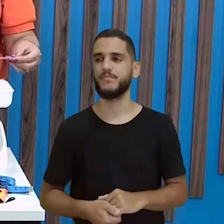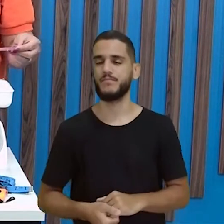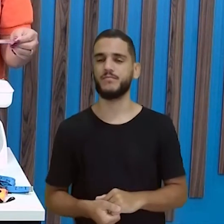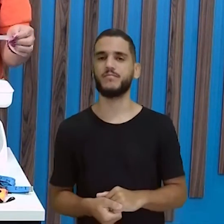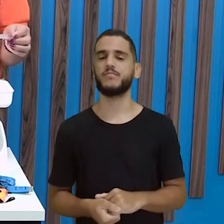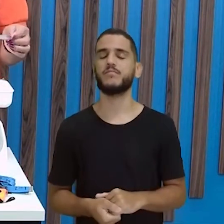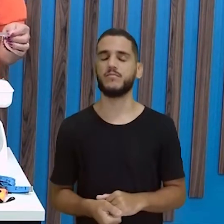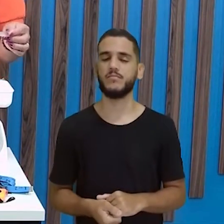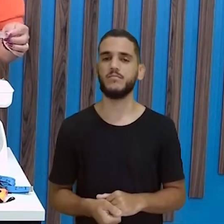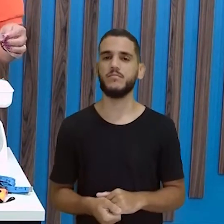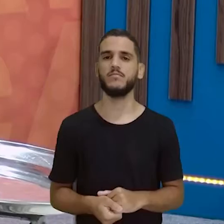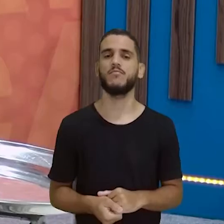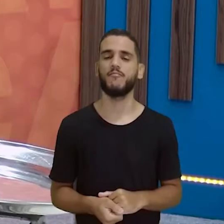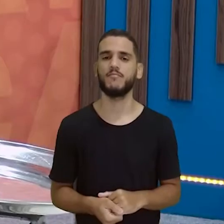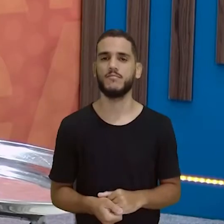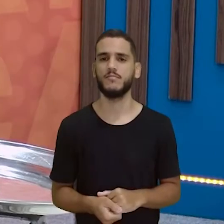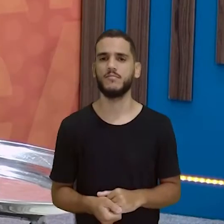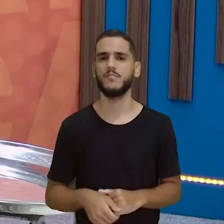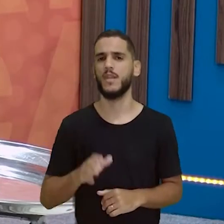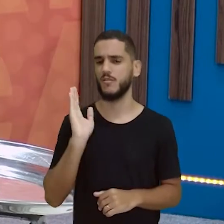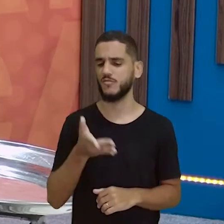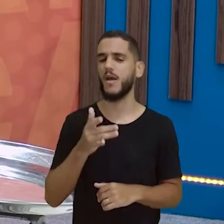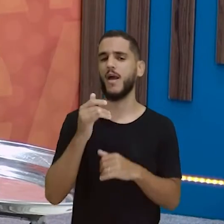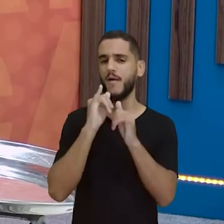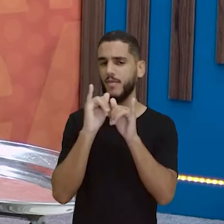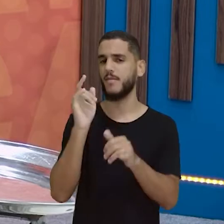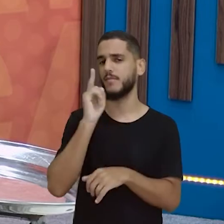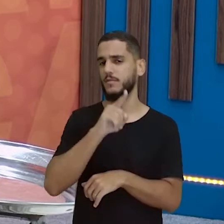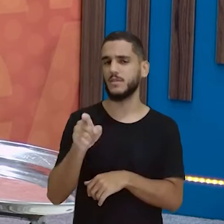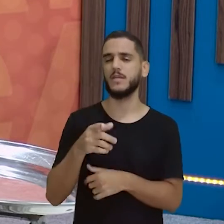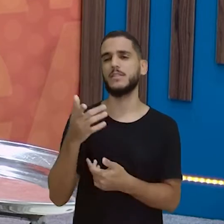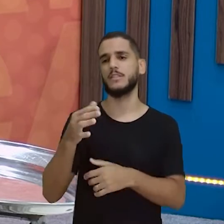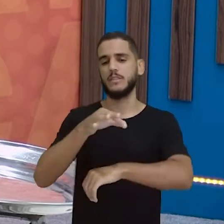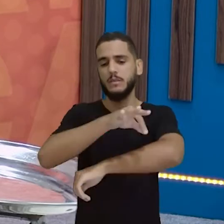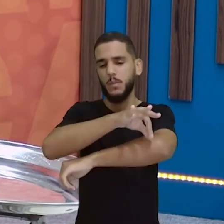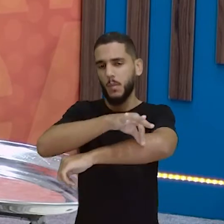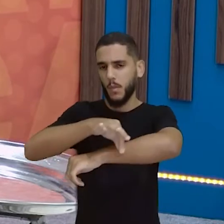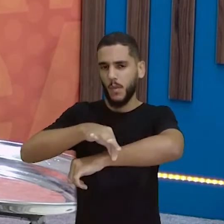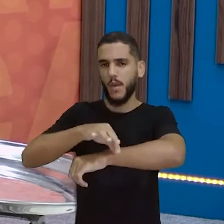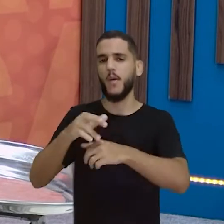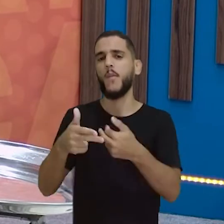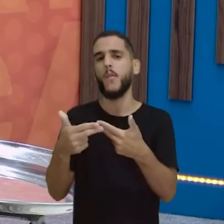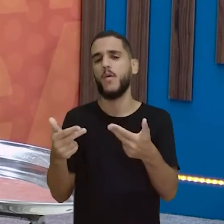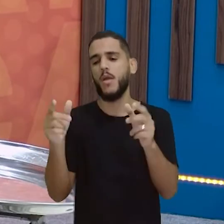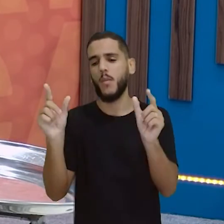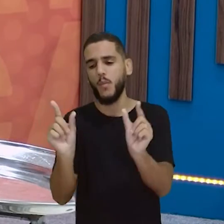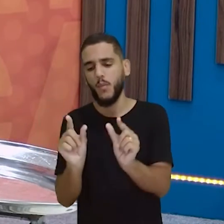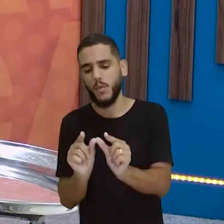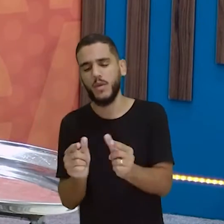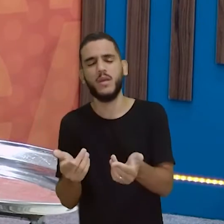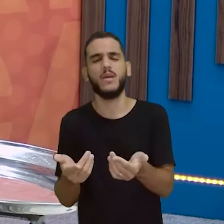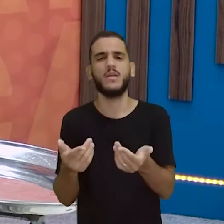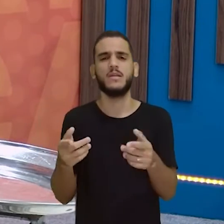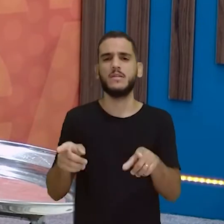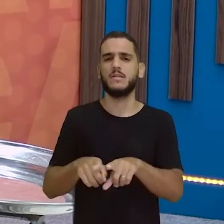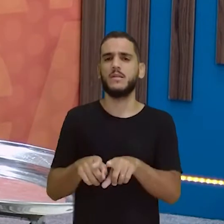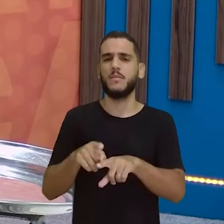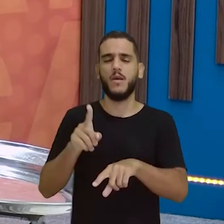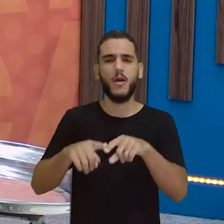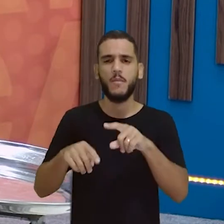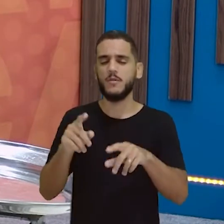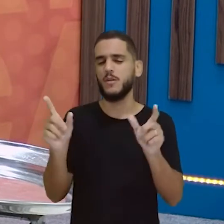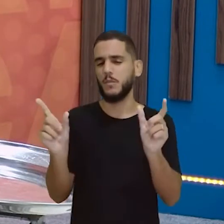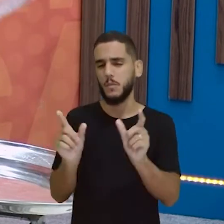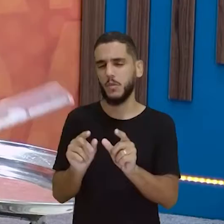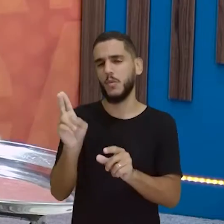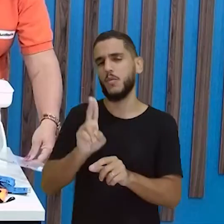tá? Que eu disse para vocês, o que a gente mede, né? Coisinhas pequenas, objetos pequenos, a gente mede com a